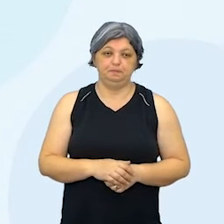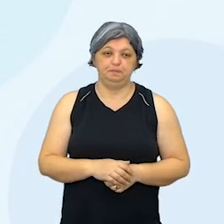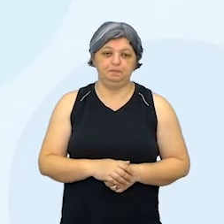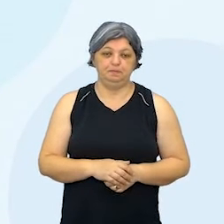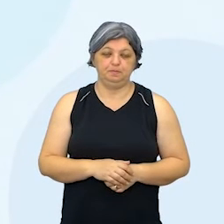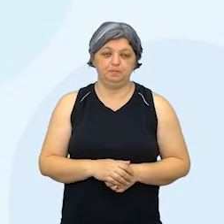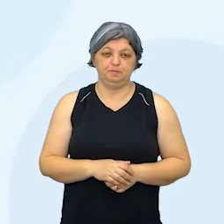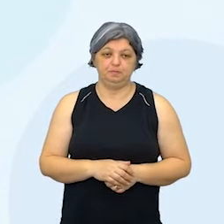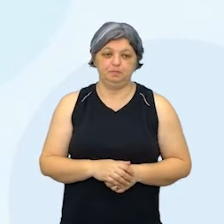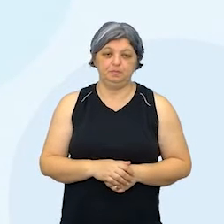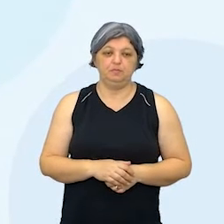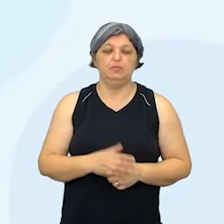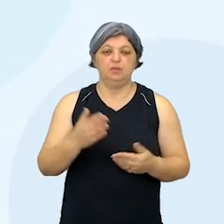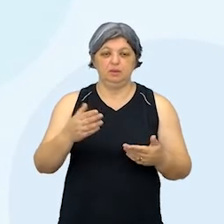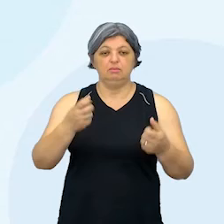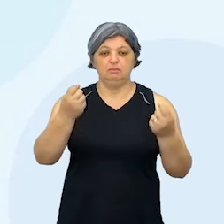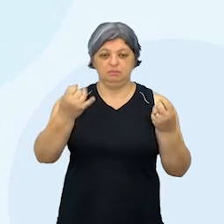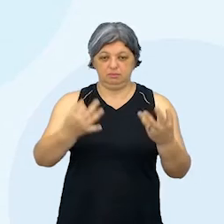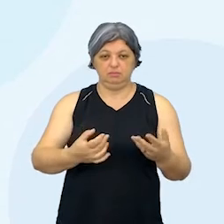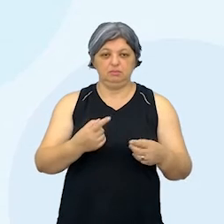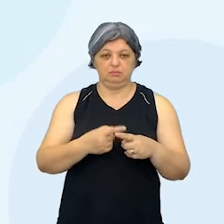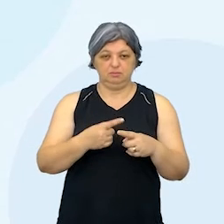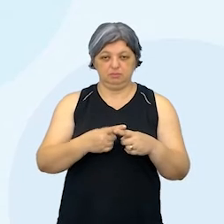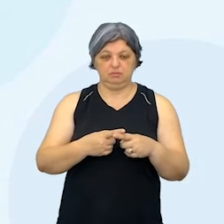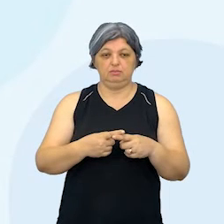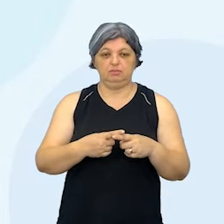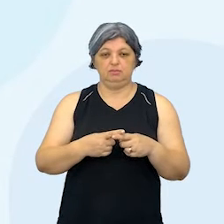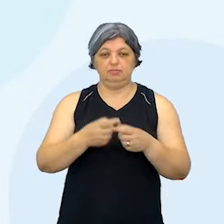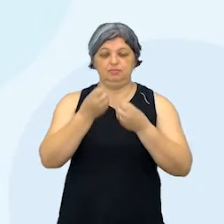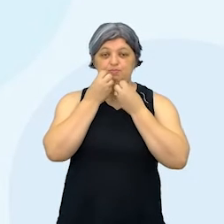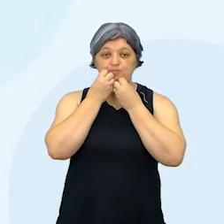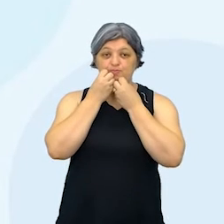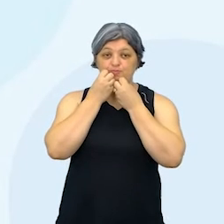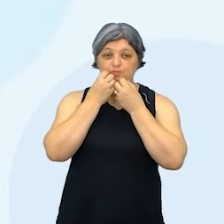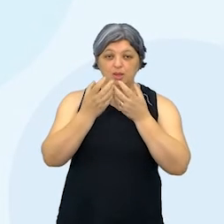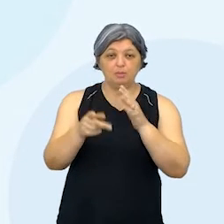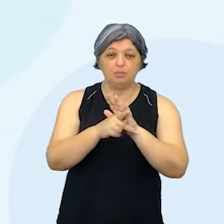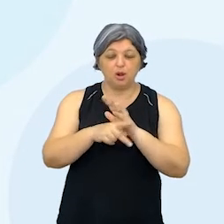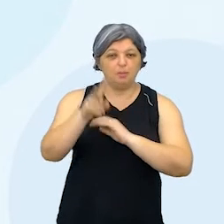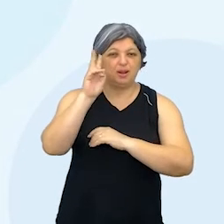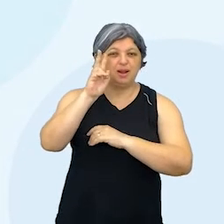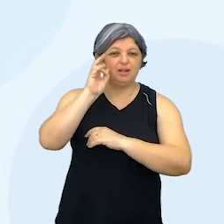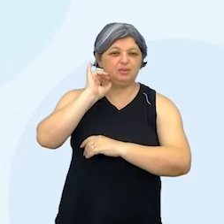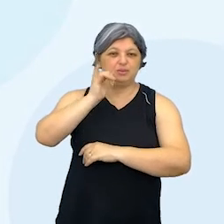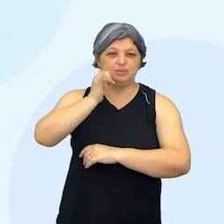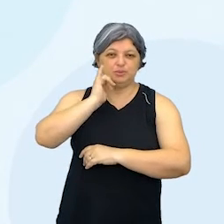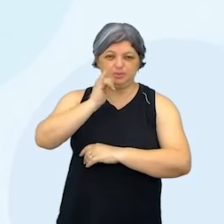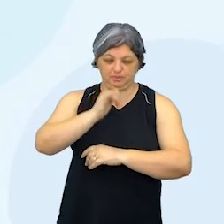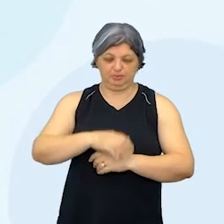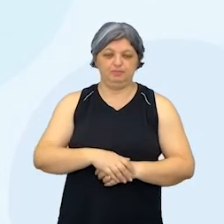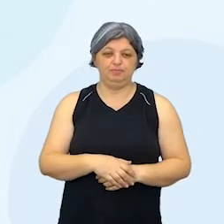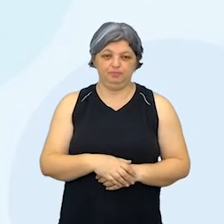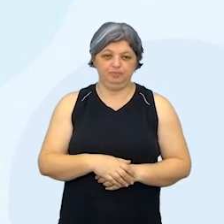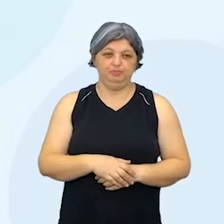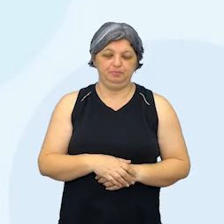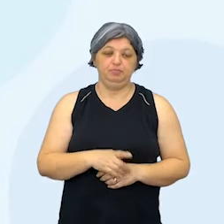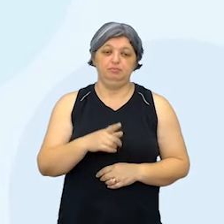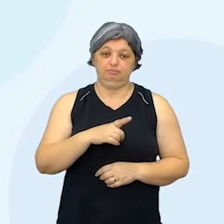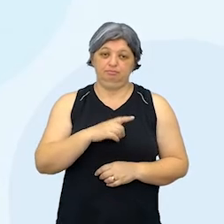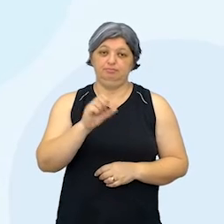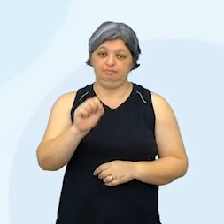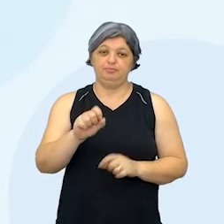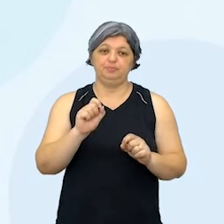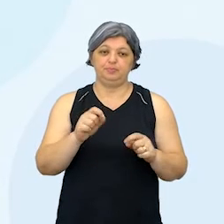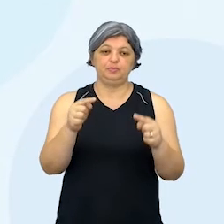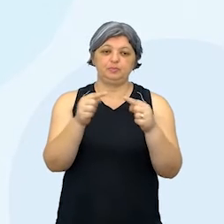a gente vai dizer para vocês agora que nós vamos contar uma história que tem sim a